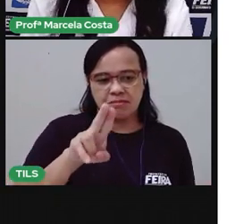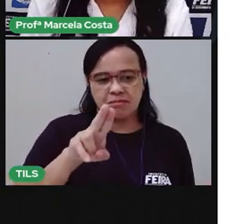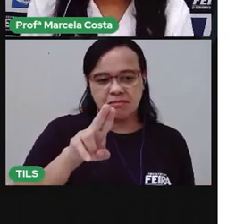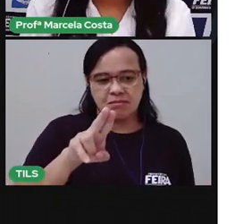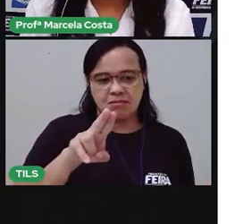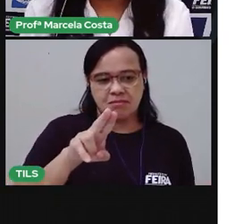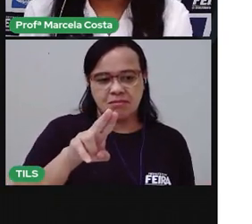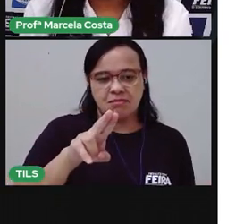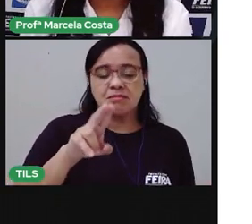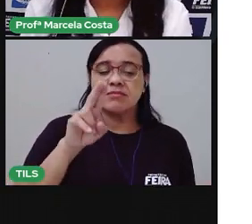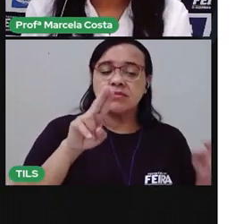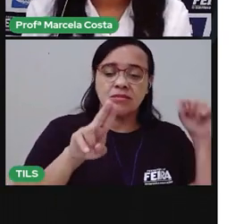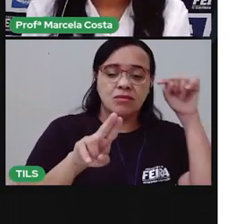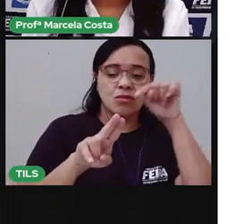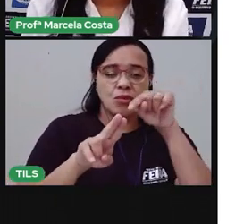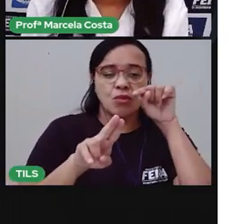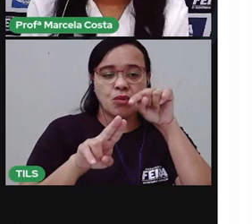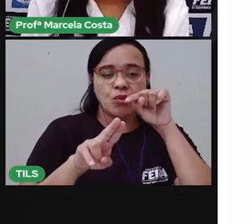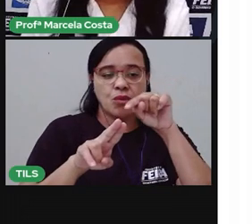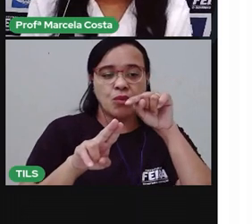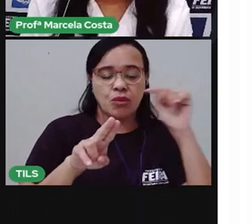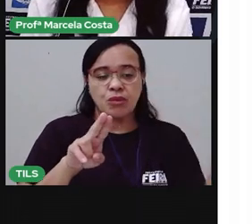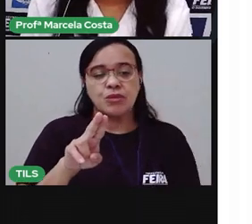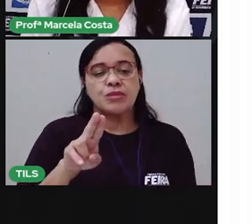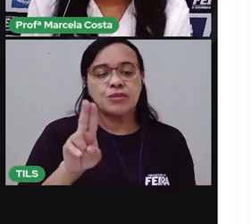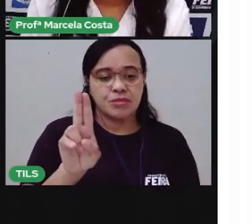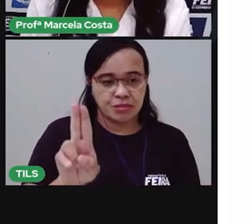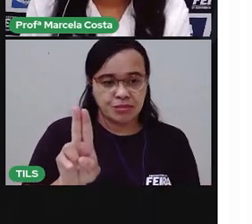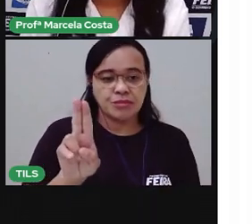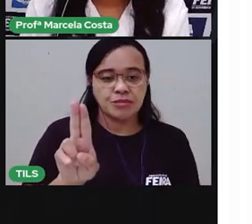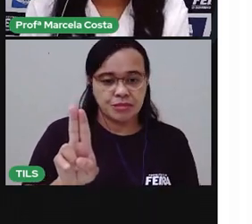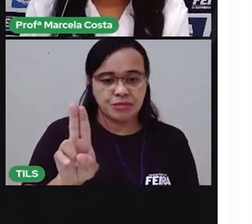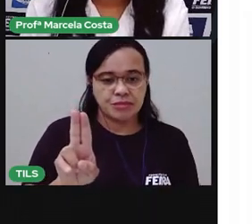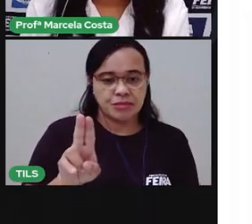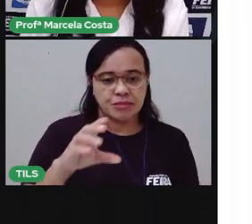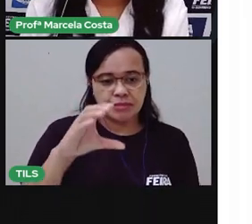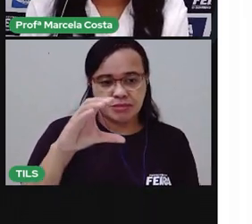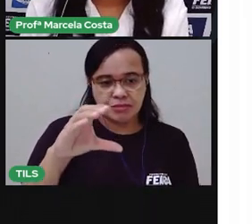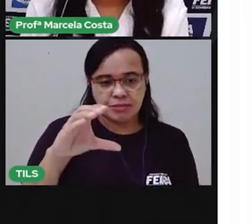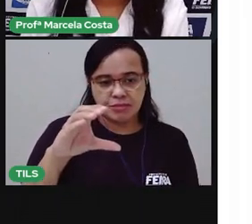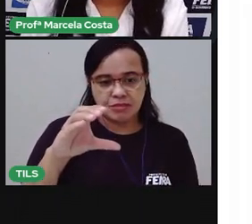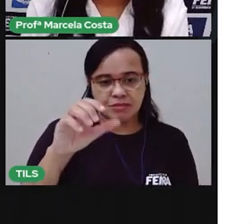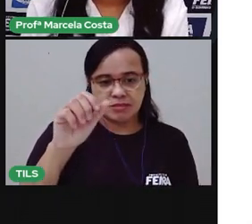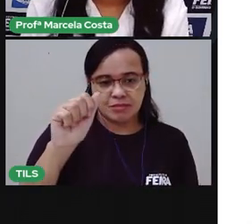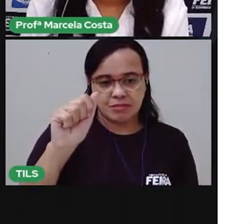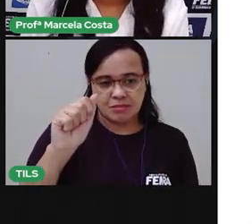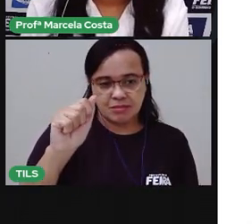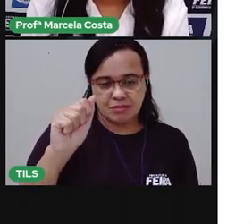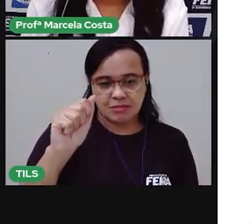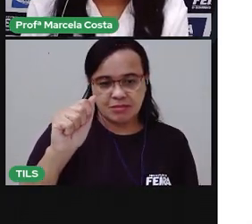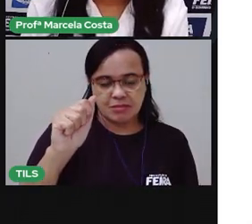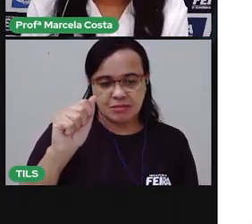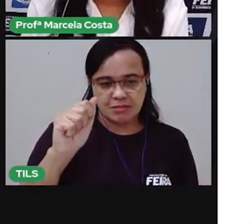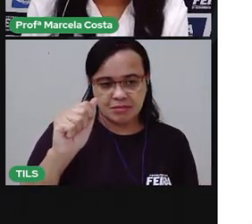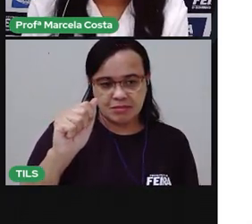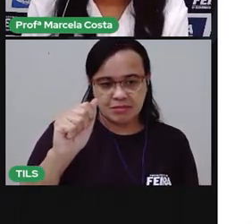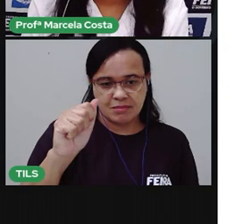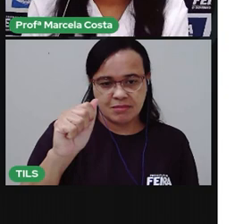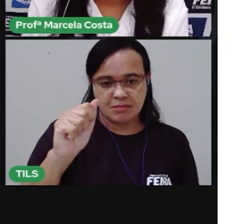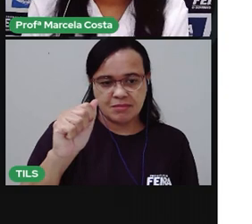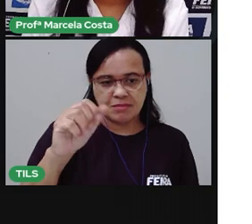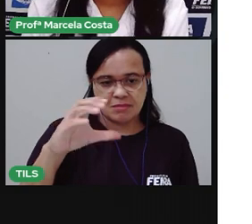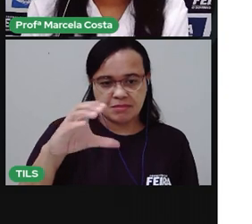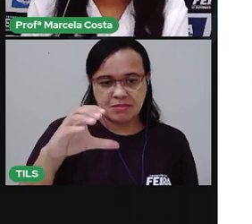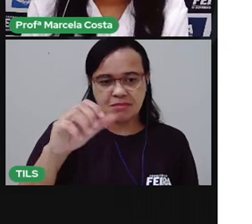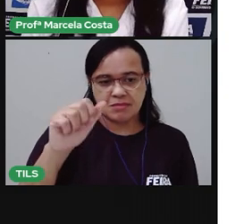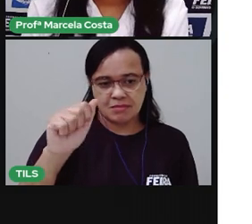o Elson do Hugo e olha a primeira sílaba dessa palavra letra C